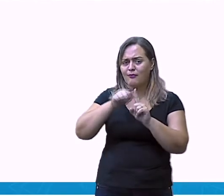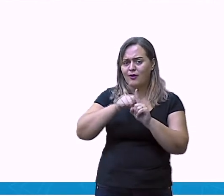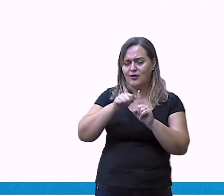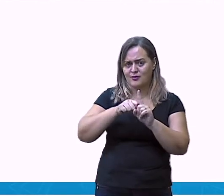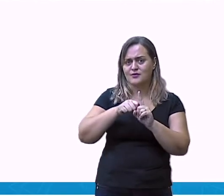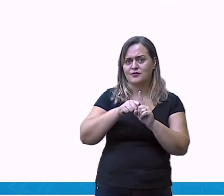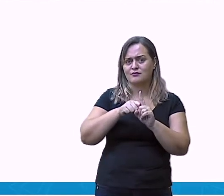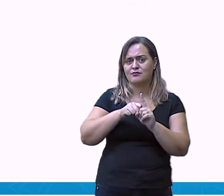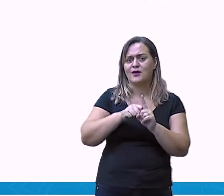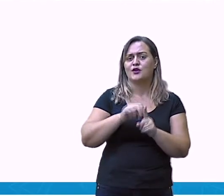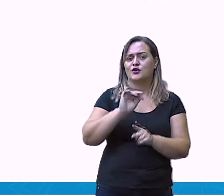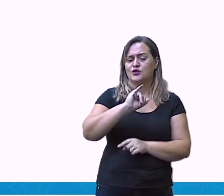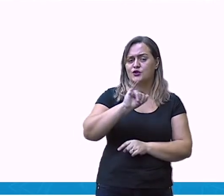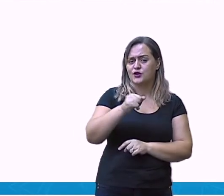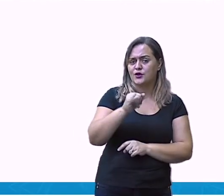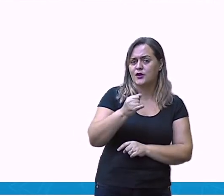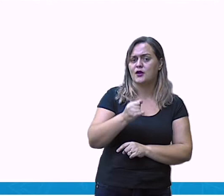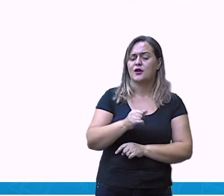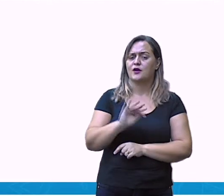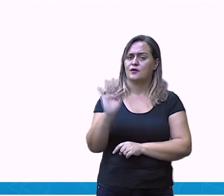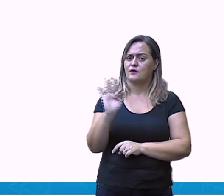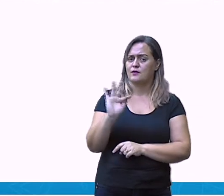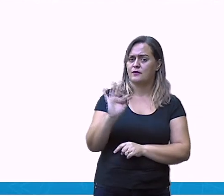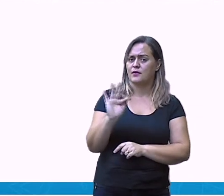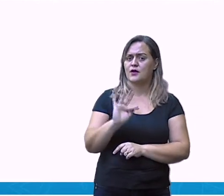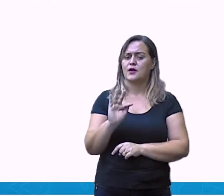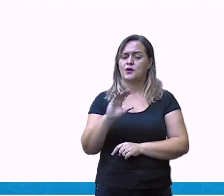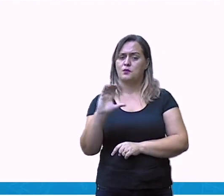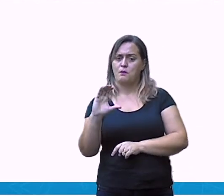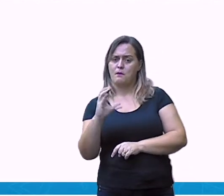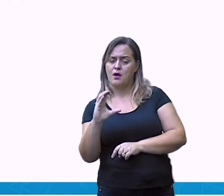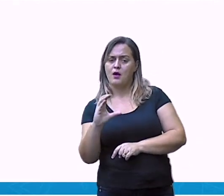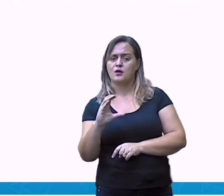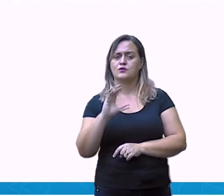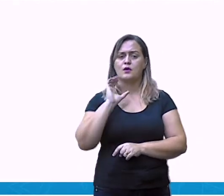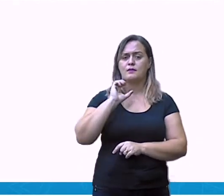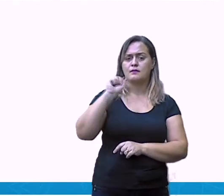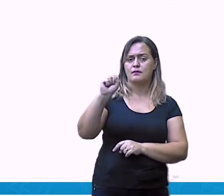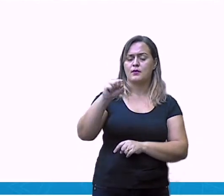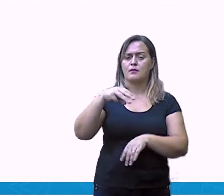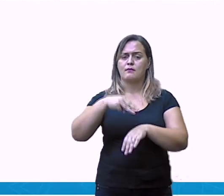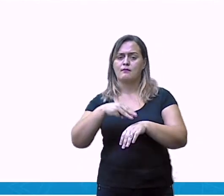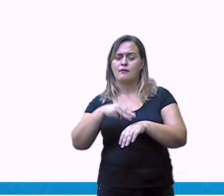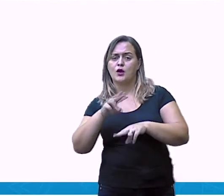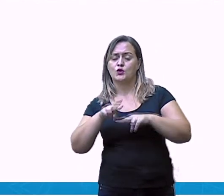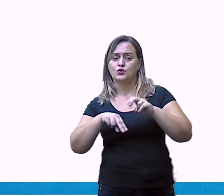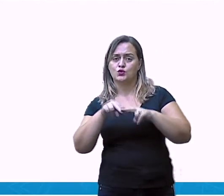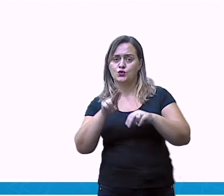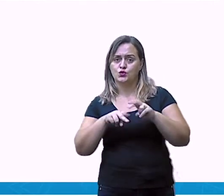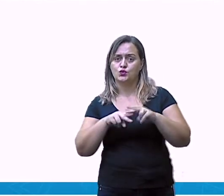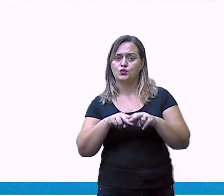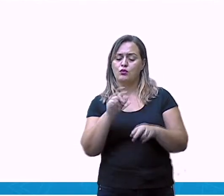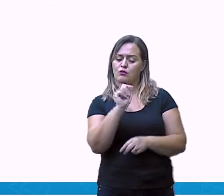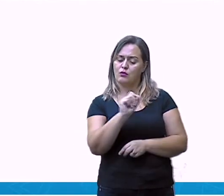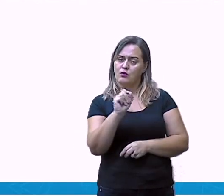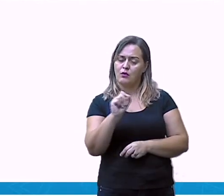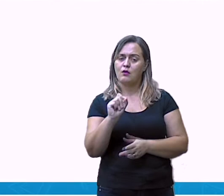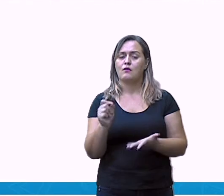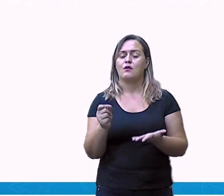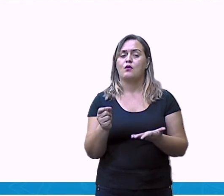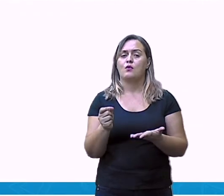30 mil, 72 mil, 75 mil, 53 mil